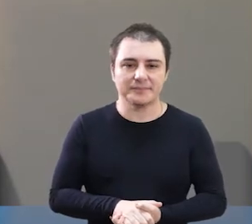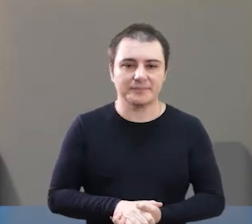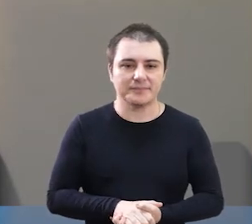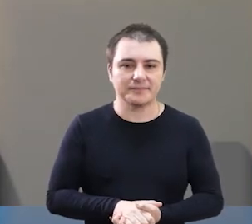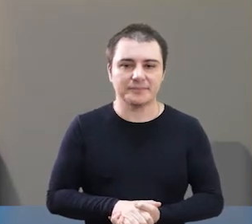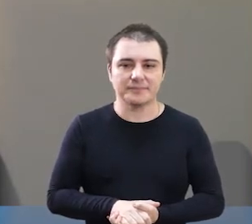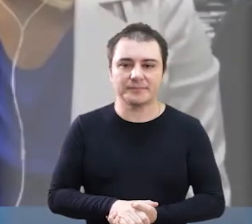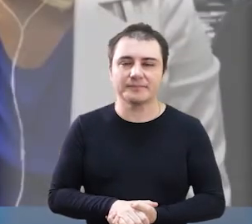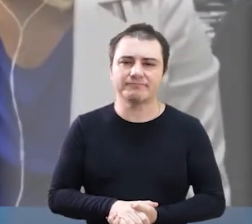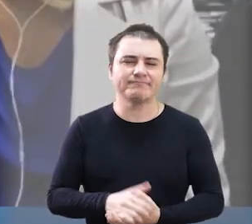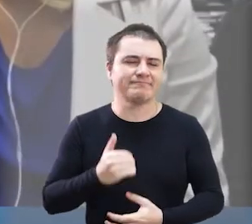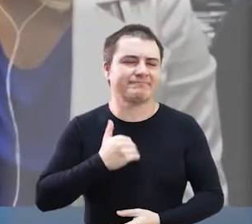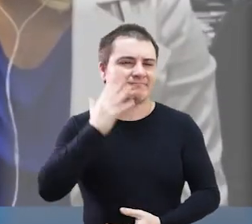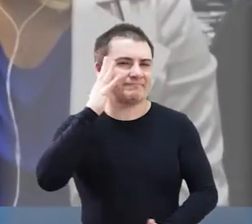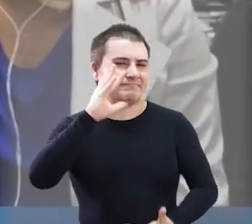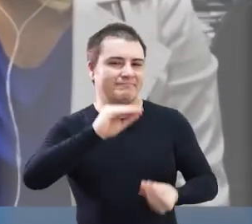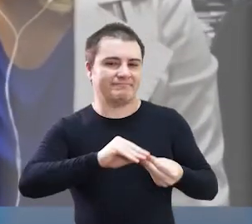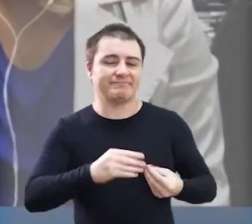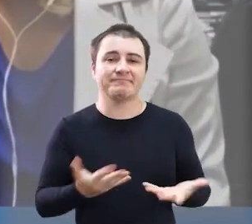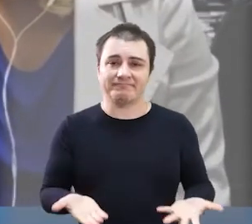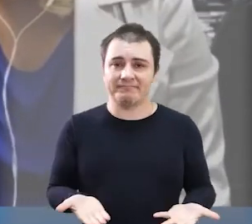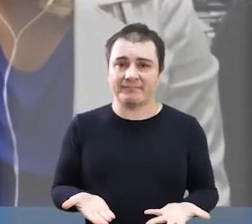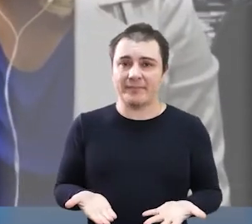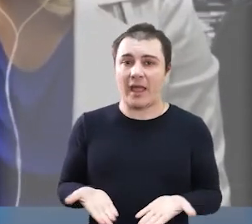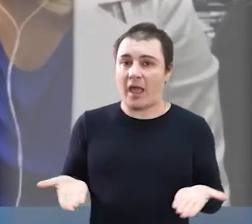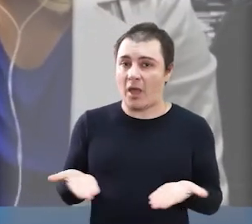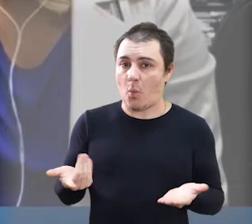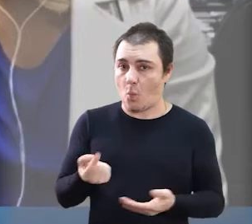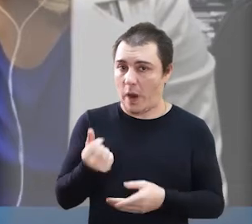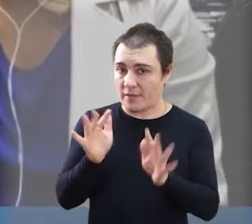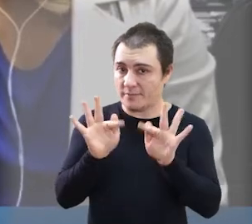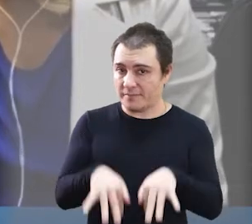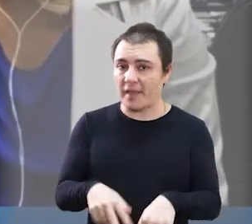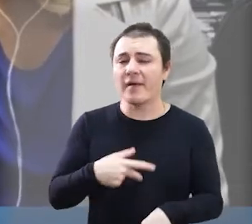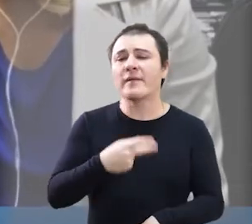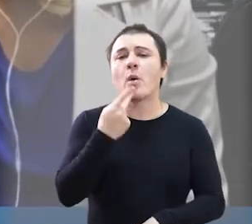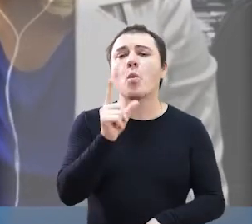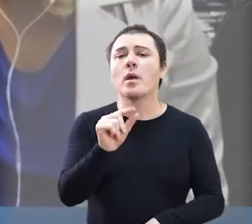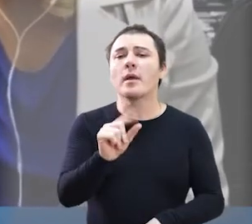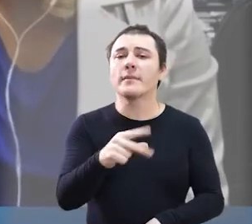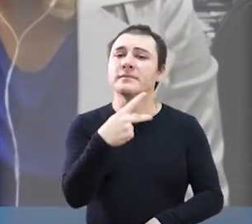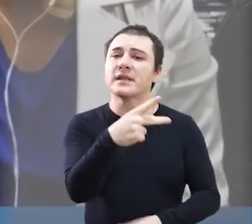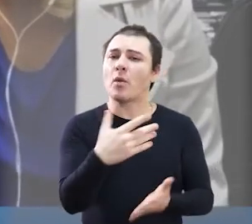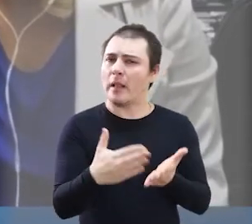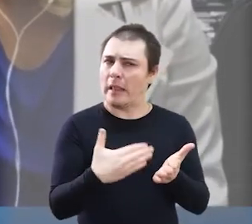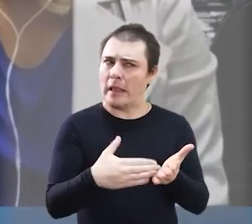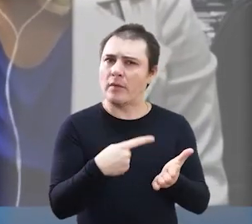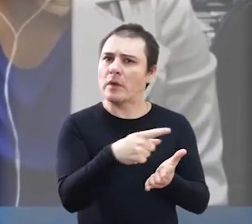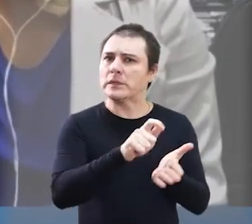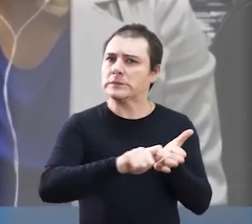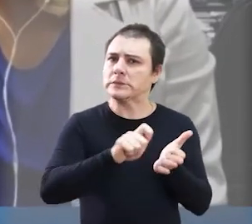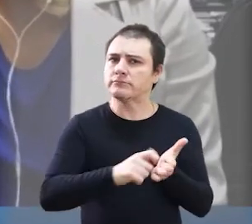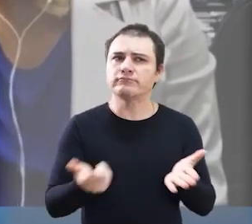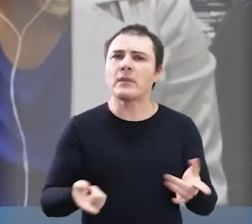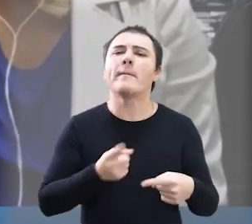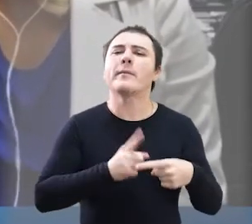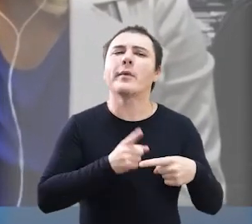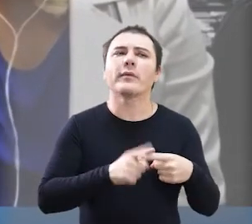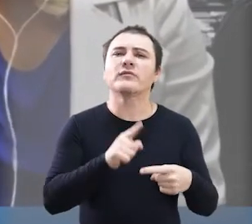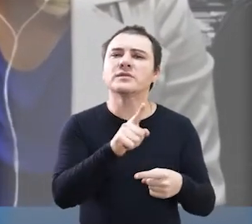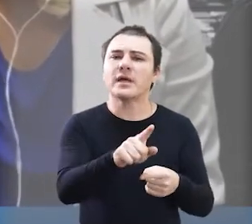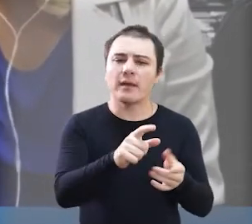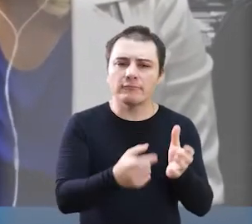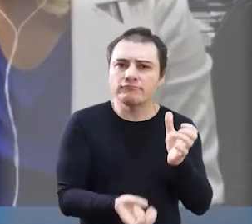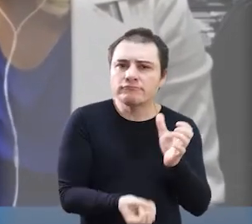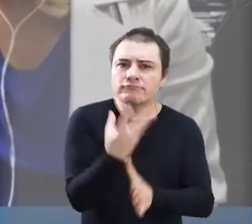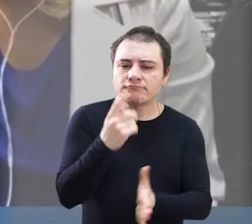celebração. Entendi. Frederico, e para a gente terminar, vamos falar um pouquinho sobre o seu livro. O que inspirou a criação